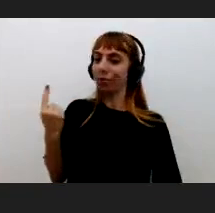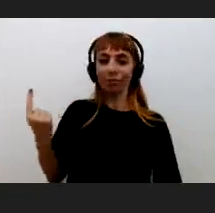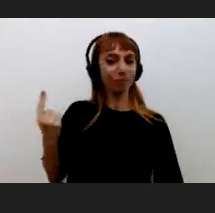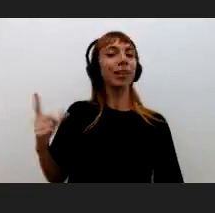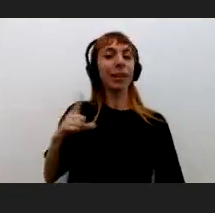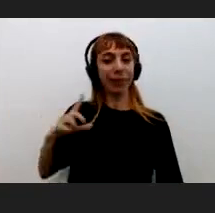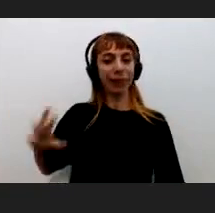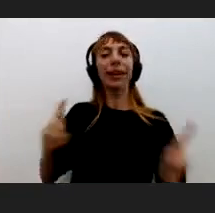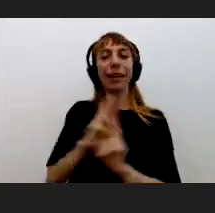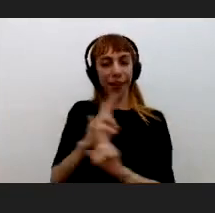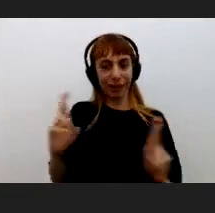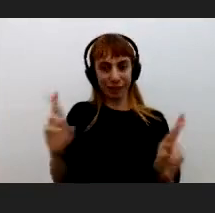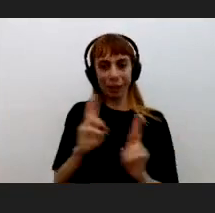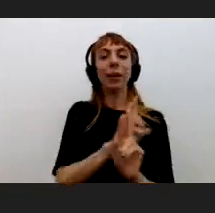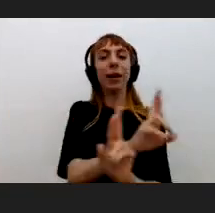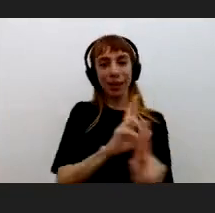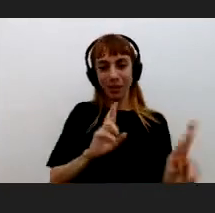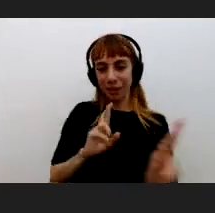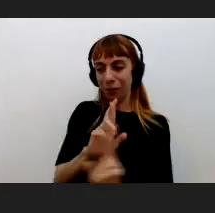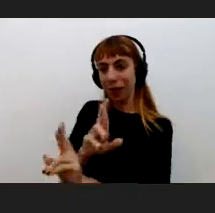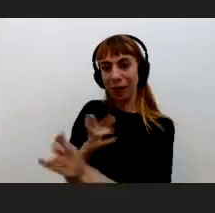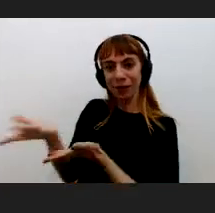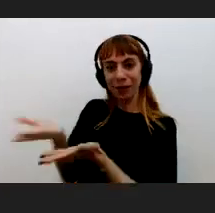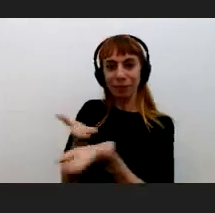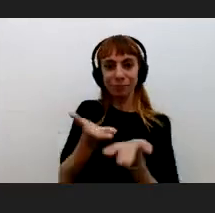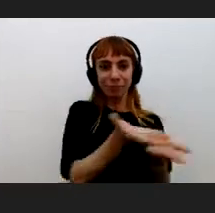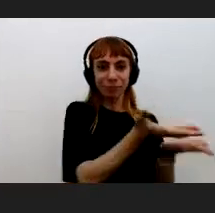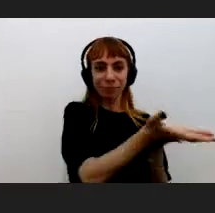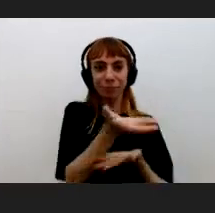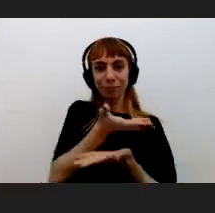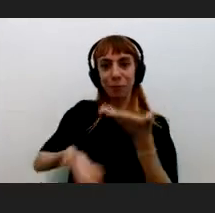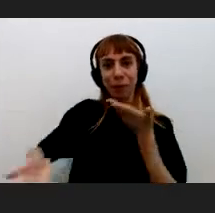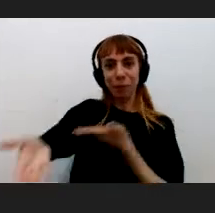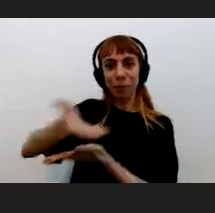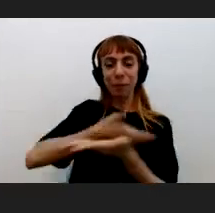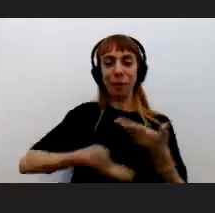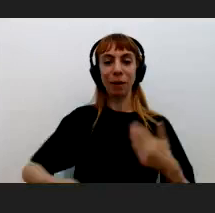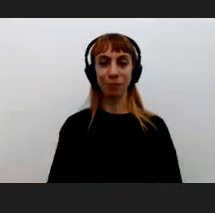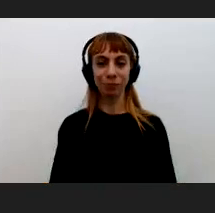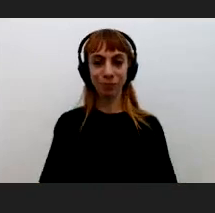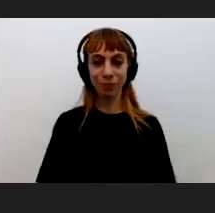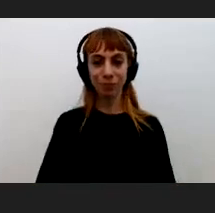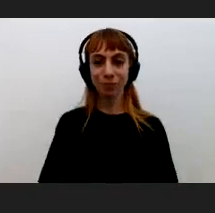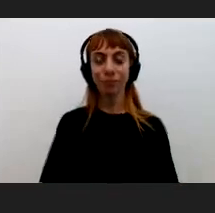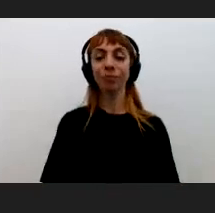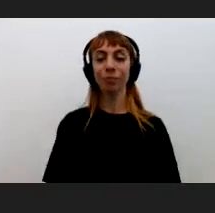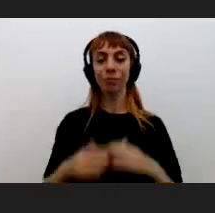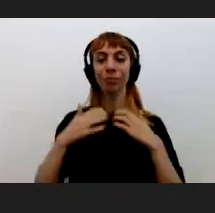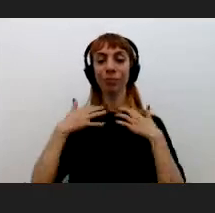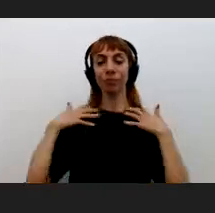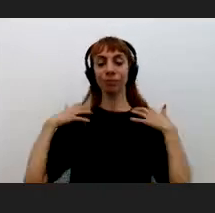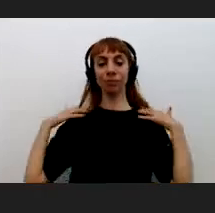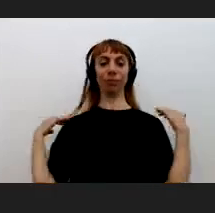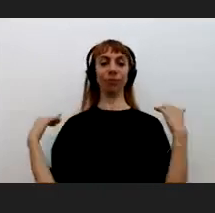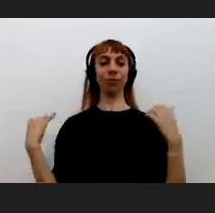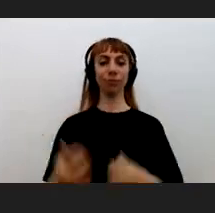Eu vou encerrar com a compreensão de que um galo sozinho não tece uma